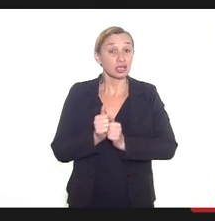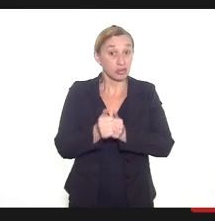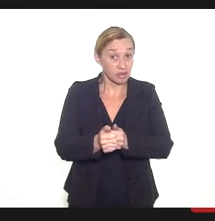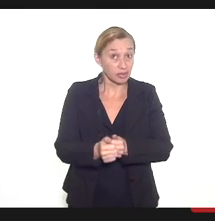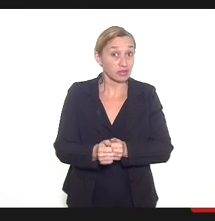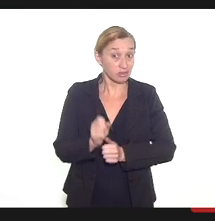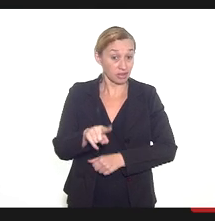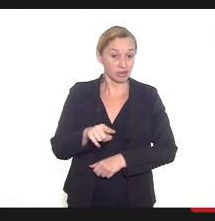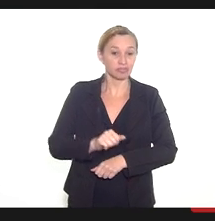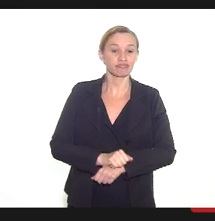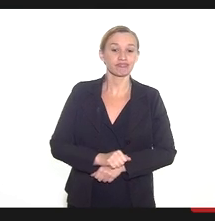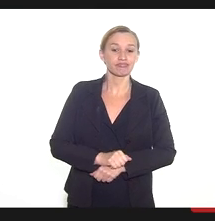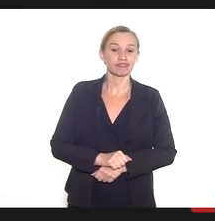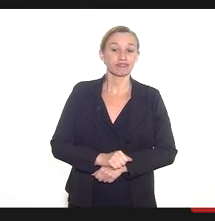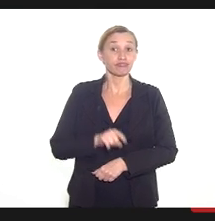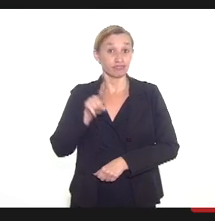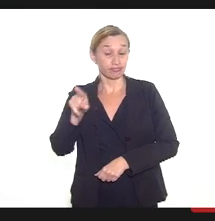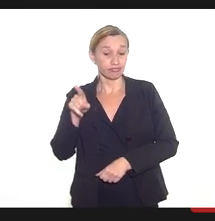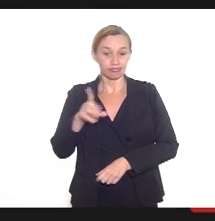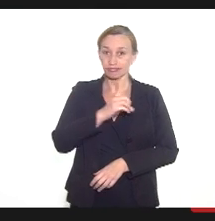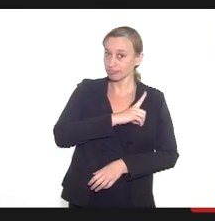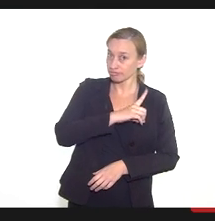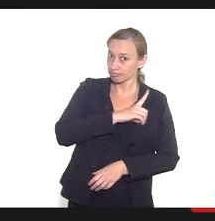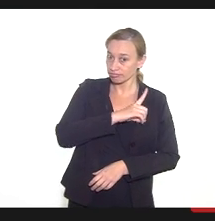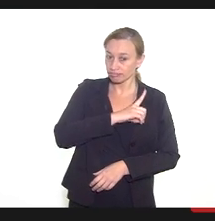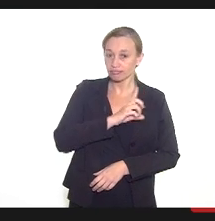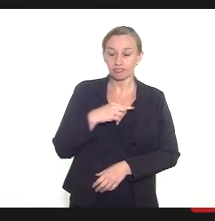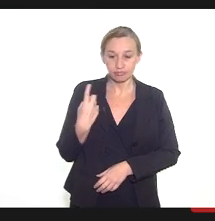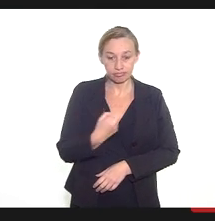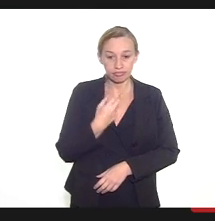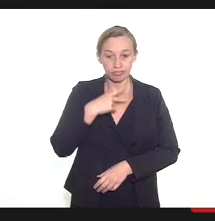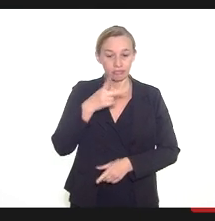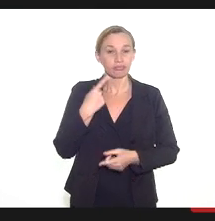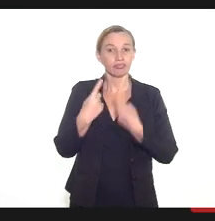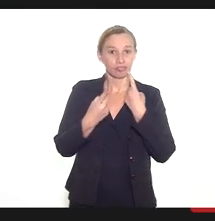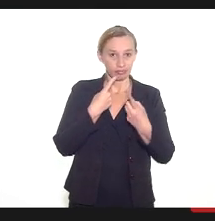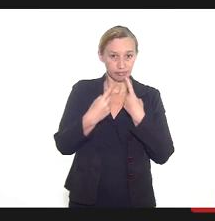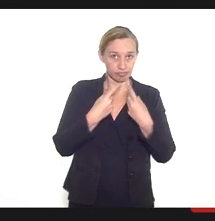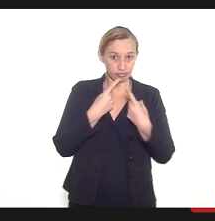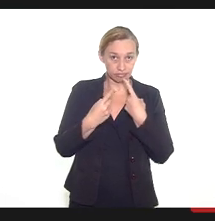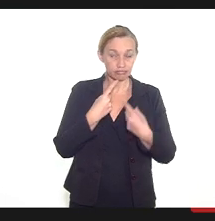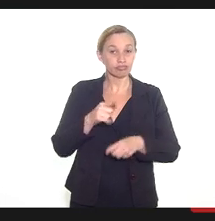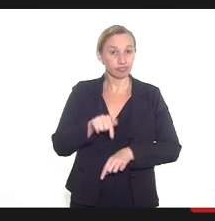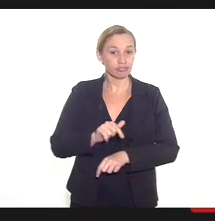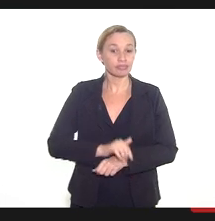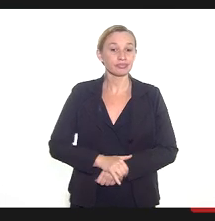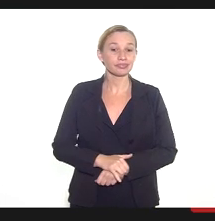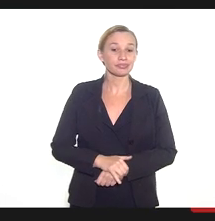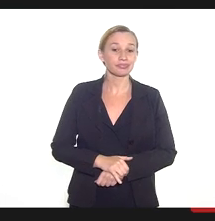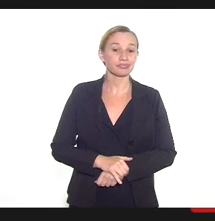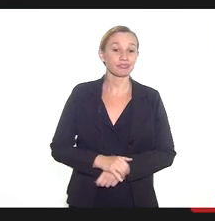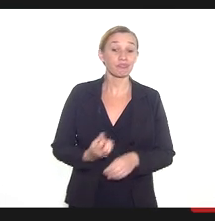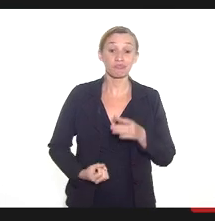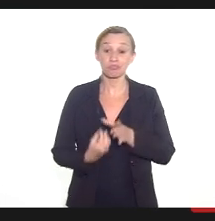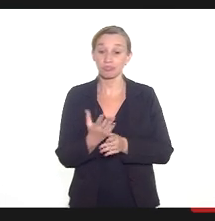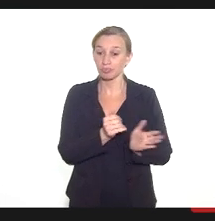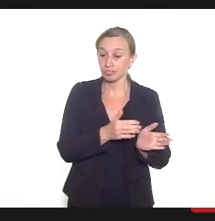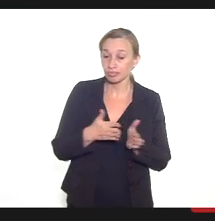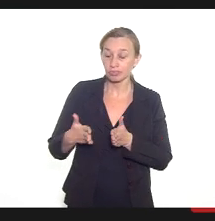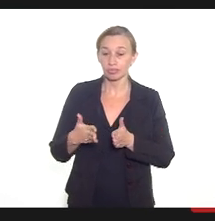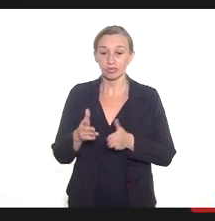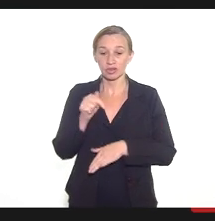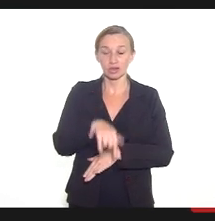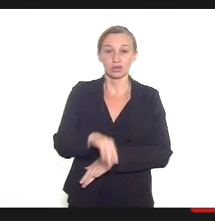encaminhamentos, né? Inclusive, essa delegacia para a gente fazer um debate aqui e construir esse processo aqui no